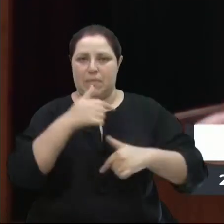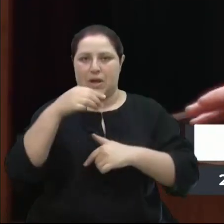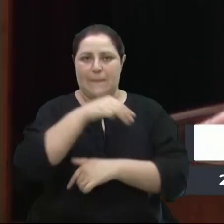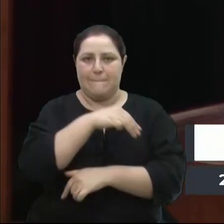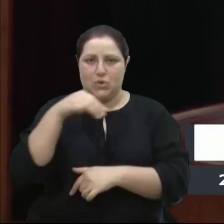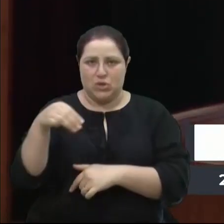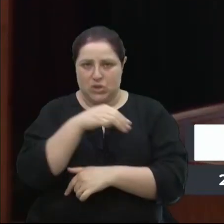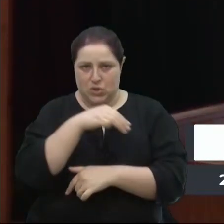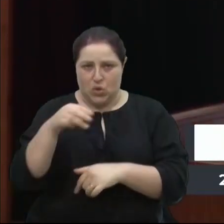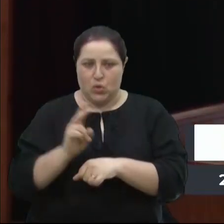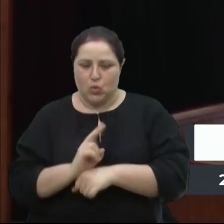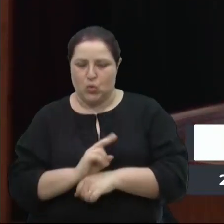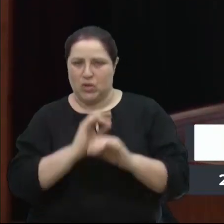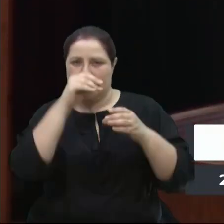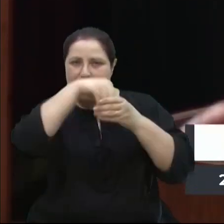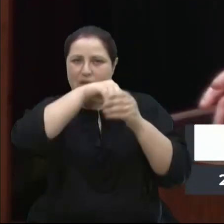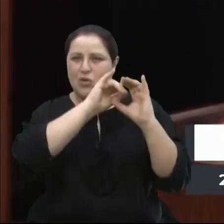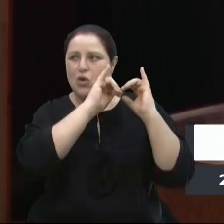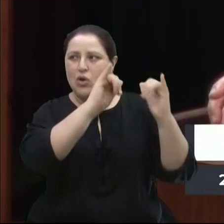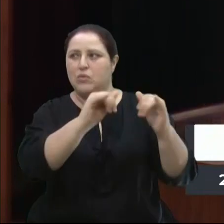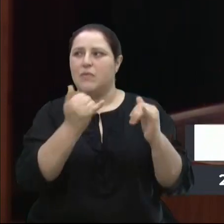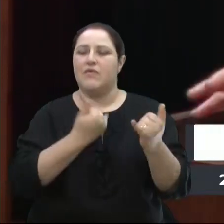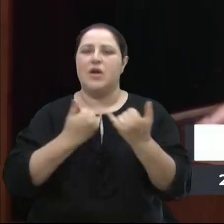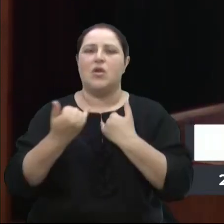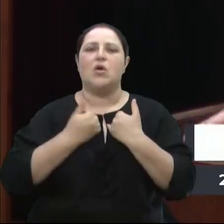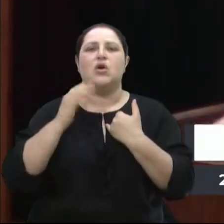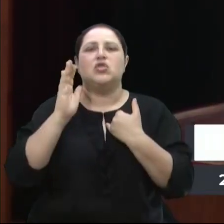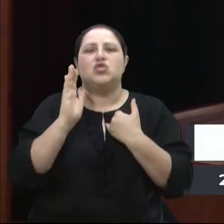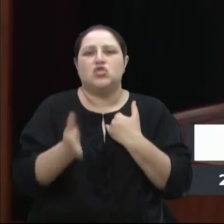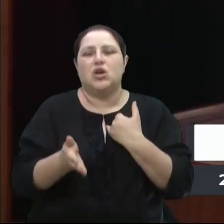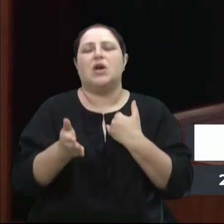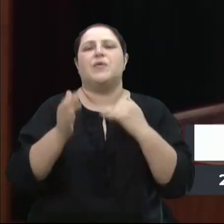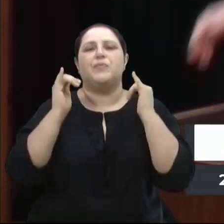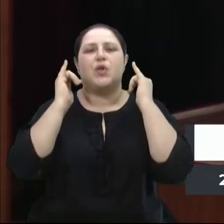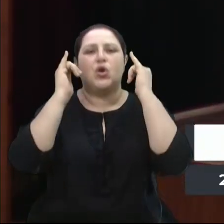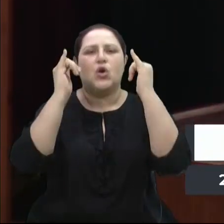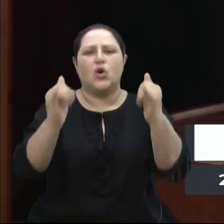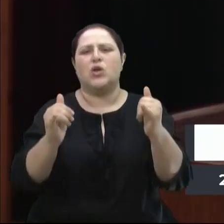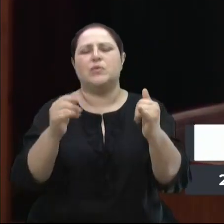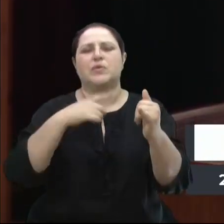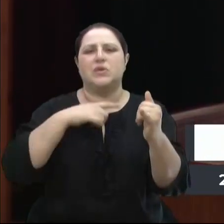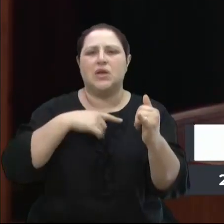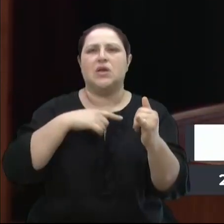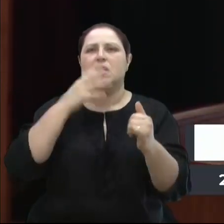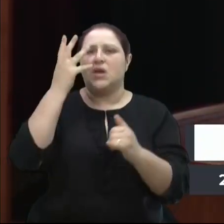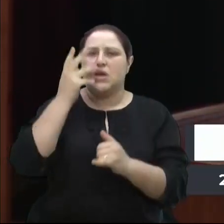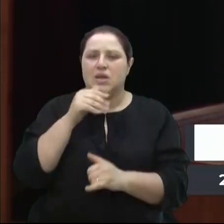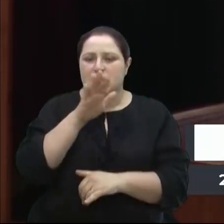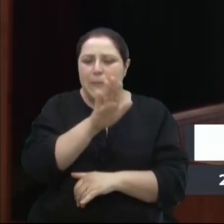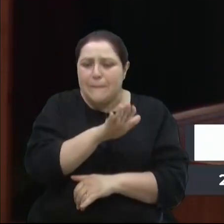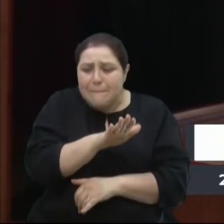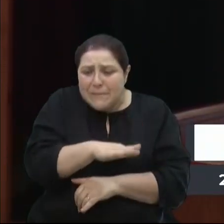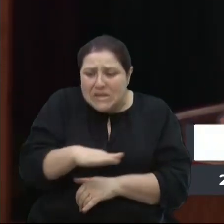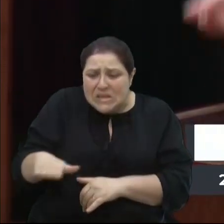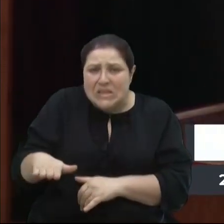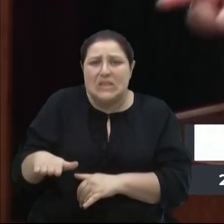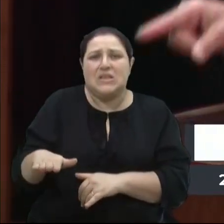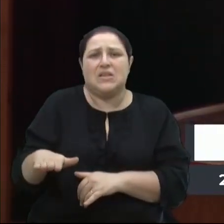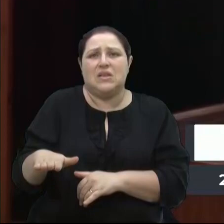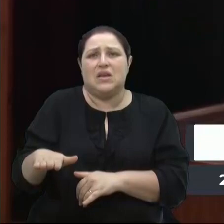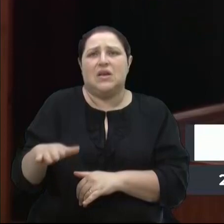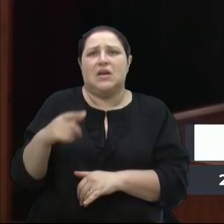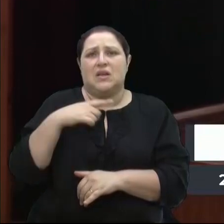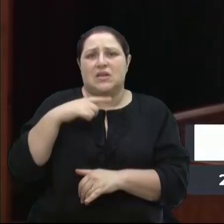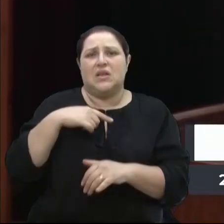que me disseram que várias vezes o ônibus passa, sim, por essas crianças pequenas, com